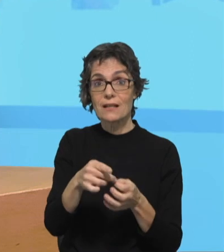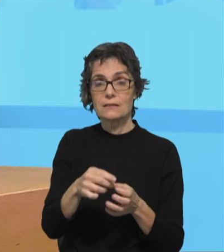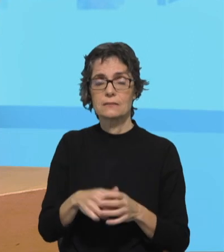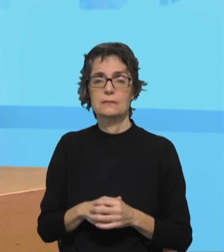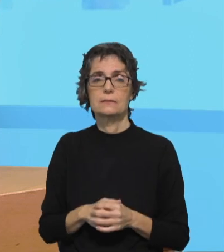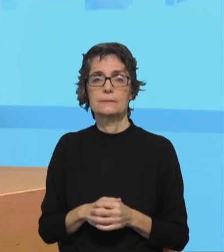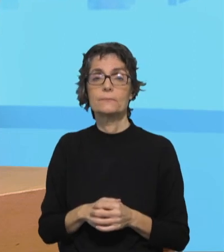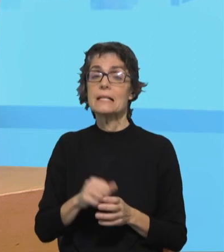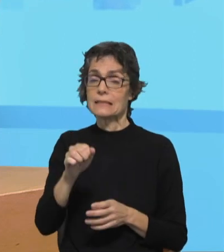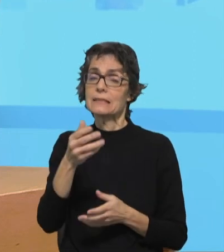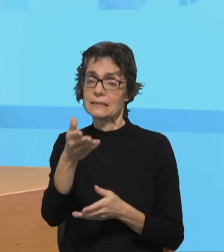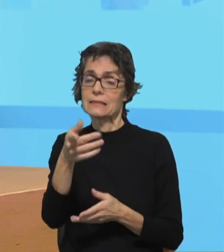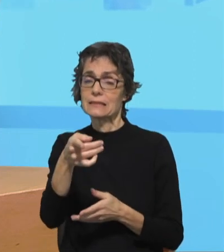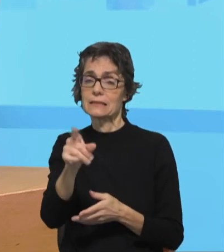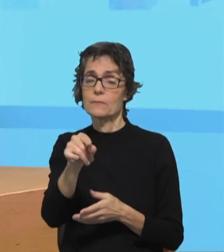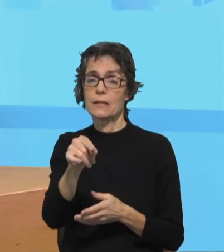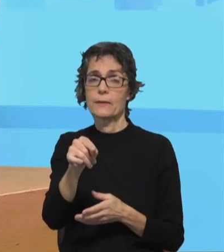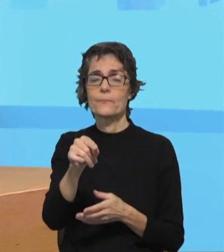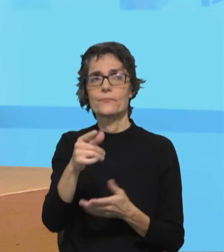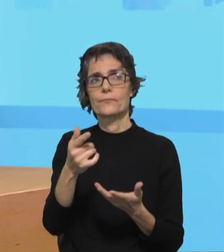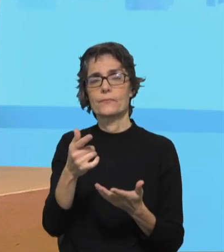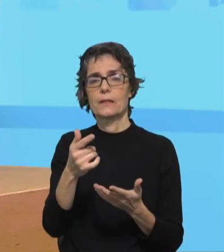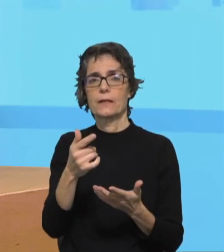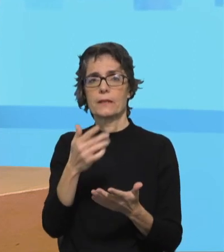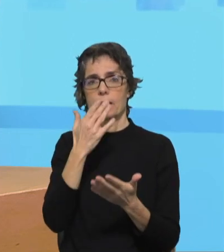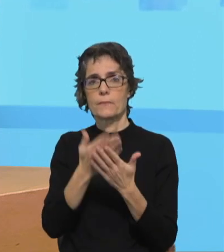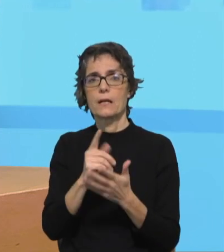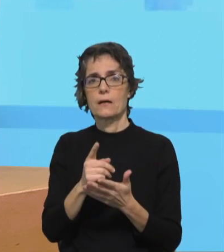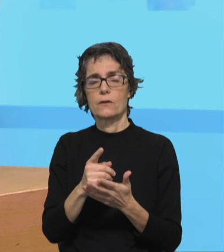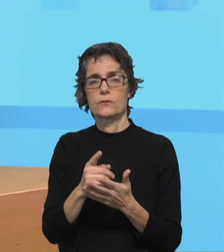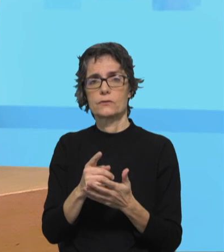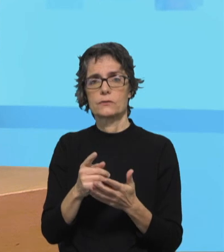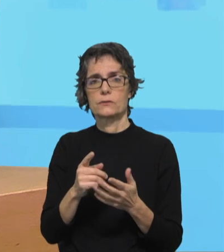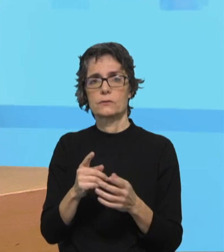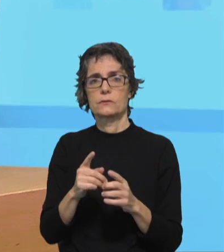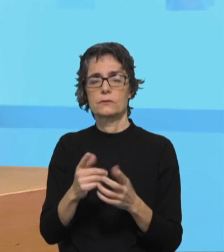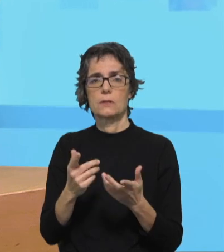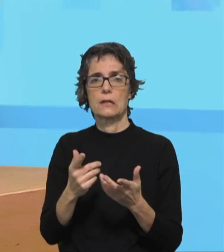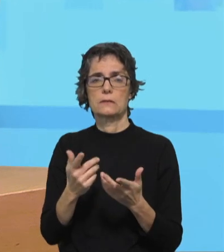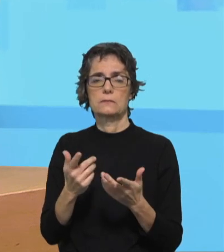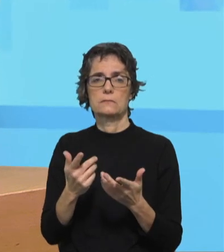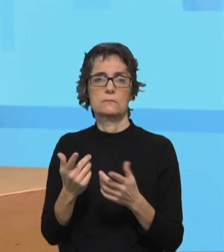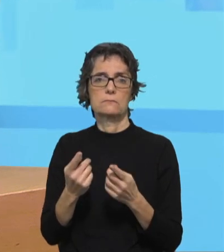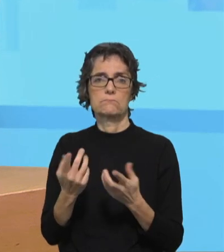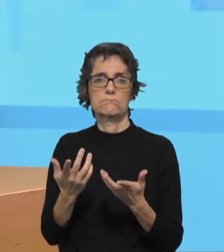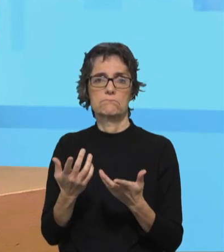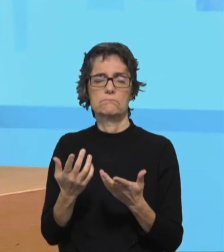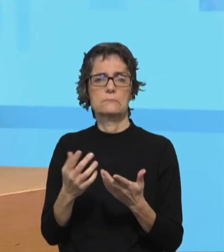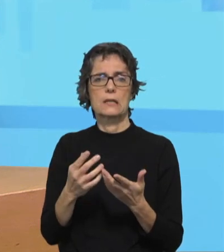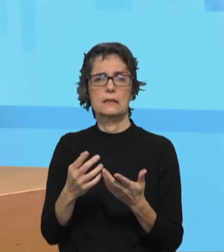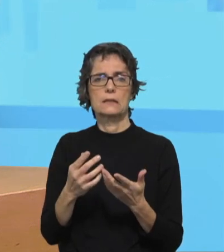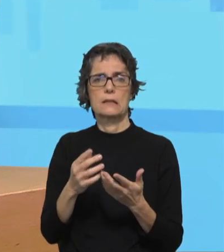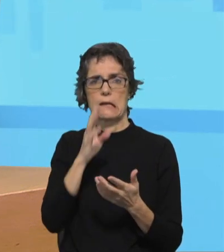digamos, a diferença em relação a outras transições